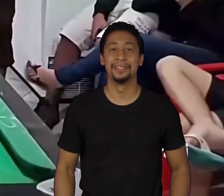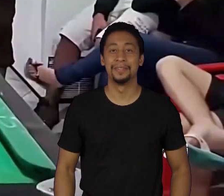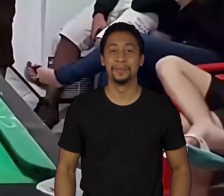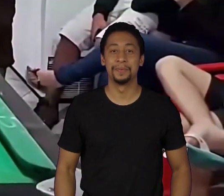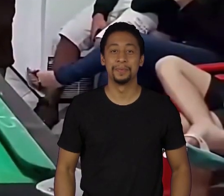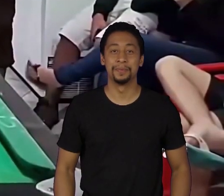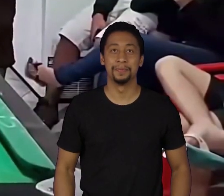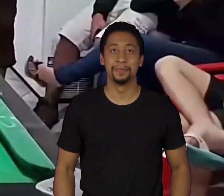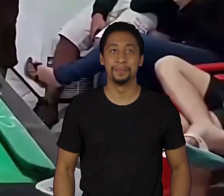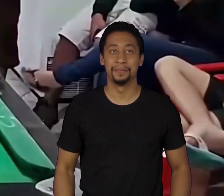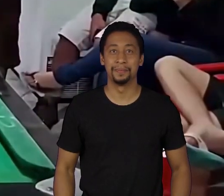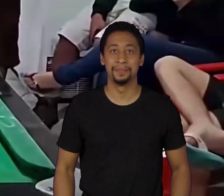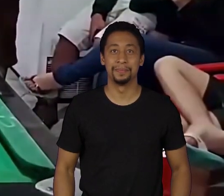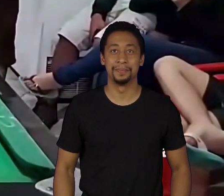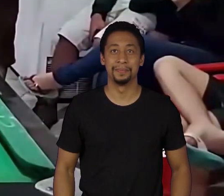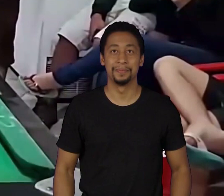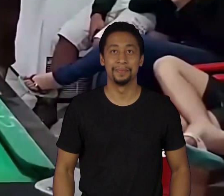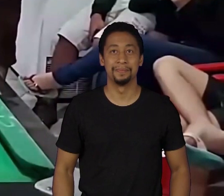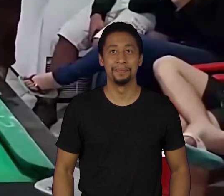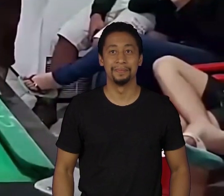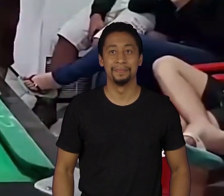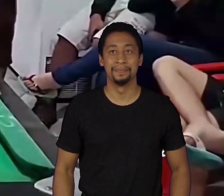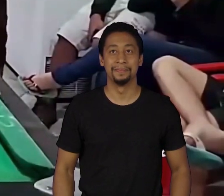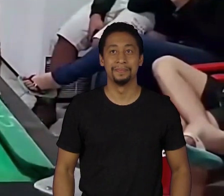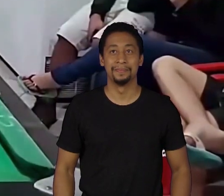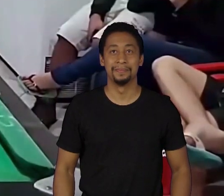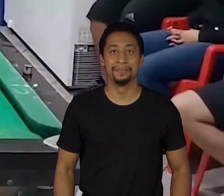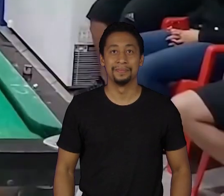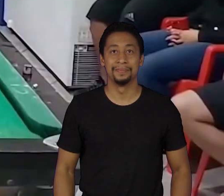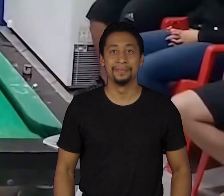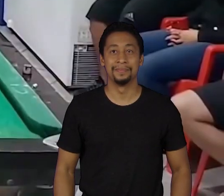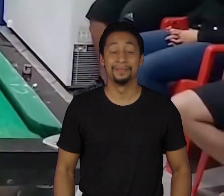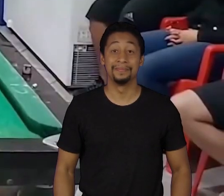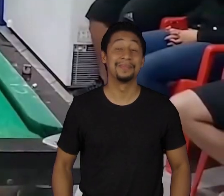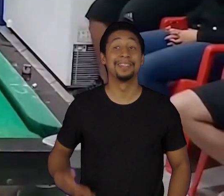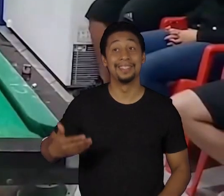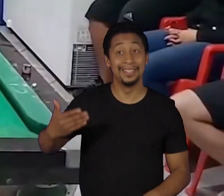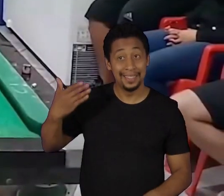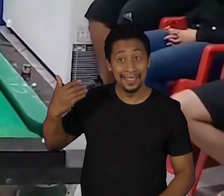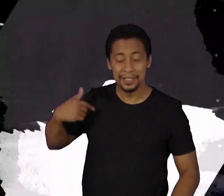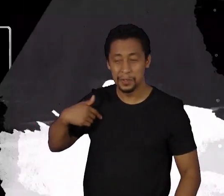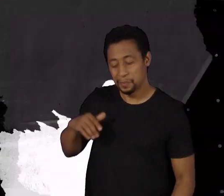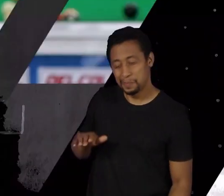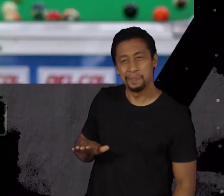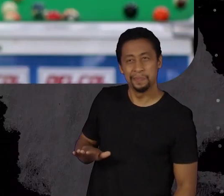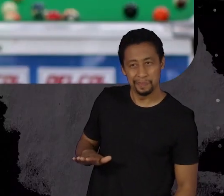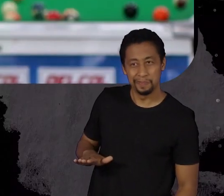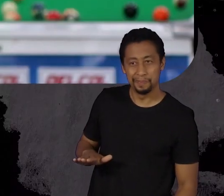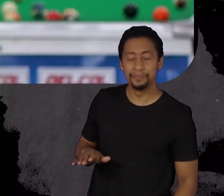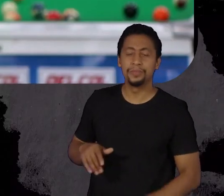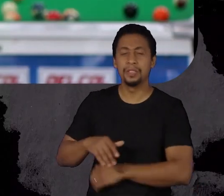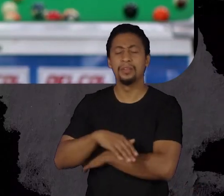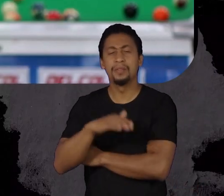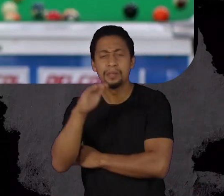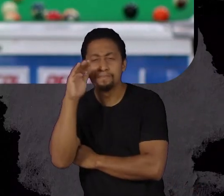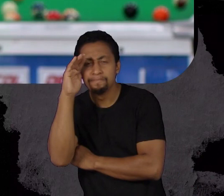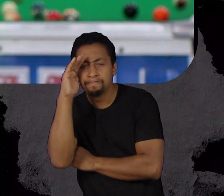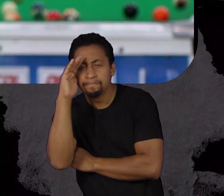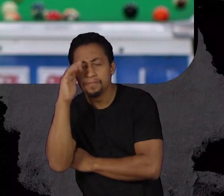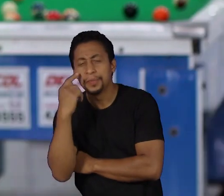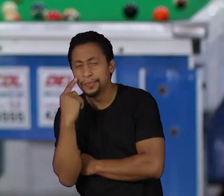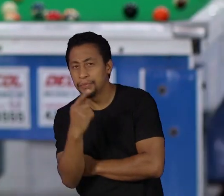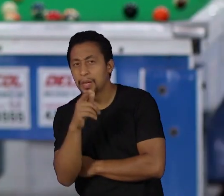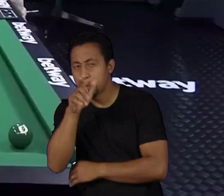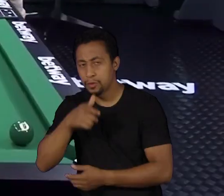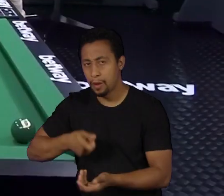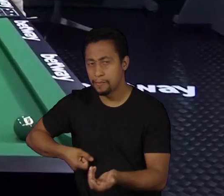Apostou no meu taco em sinuca de bico. Eu era moleque e eu já ficava observando o jogador de